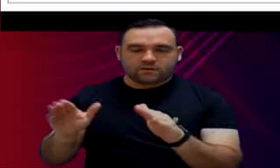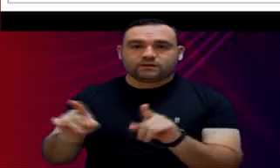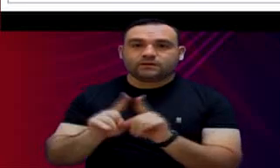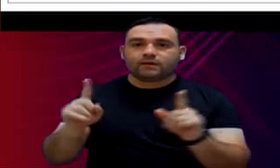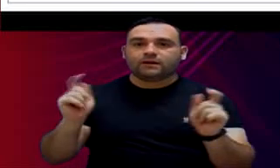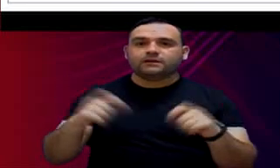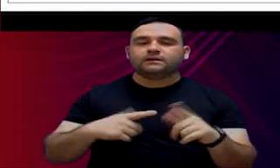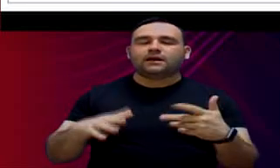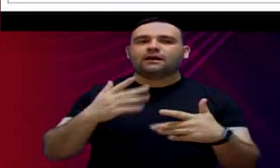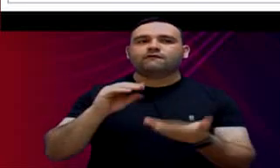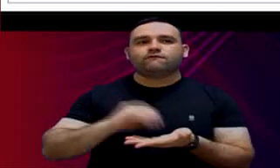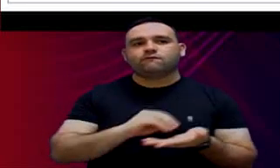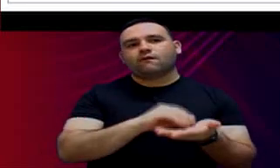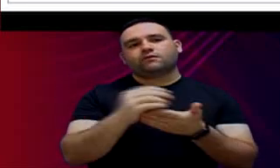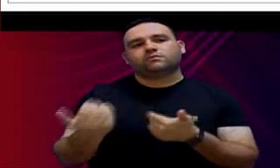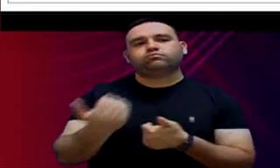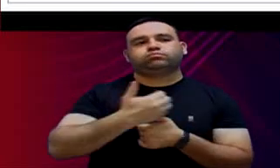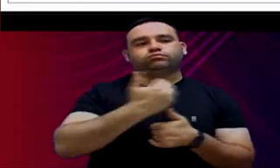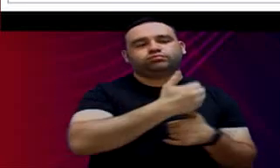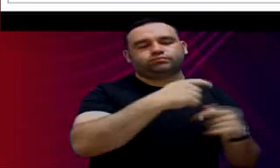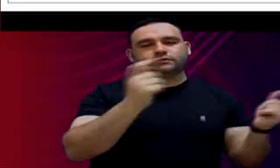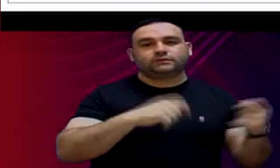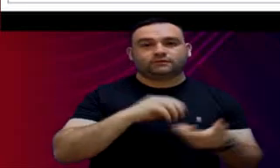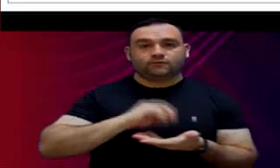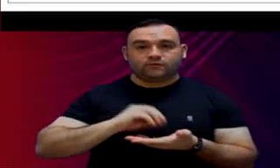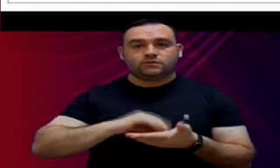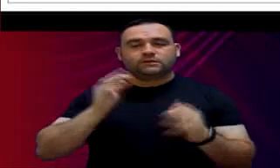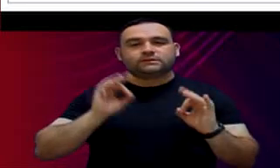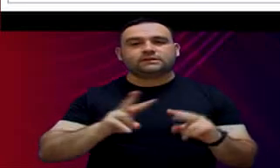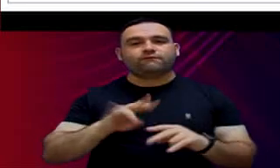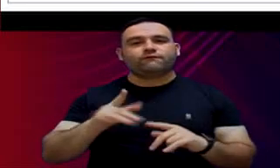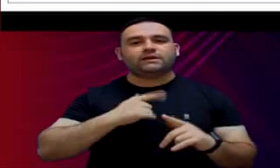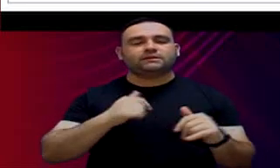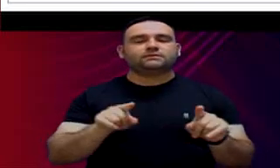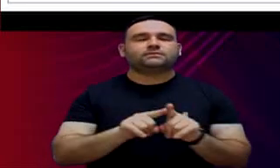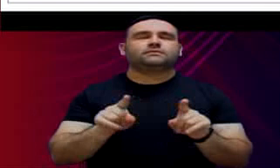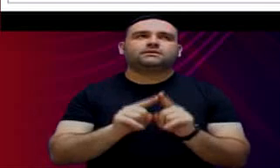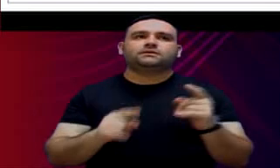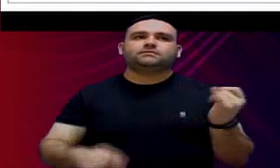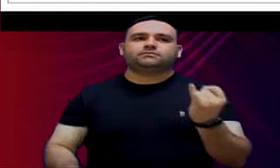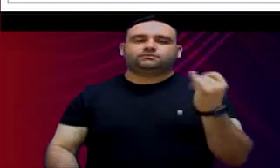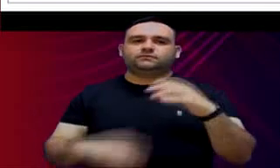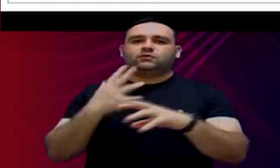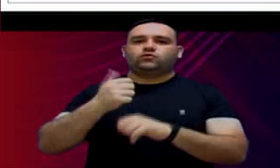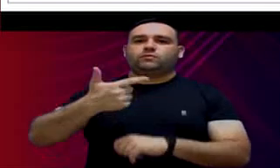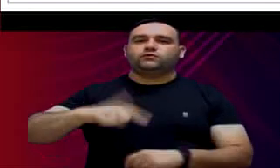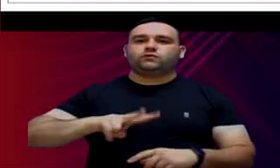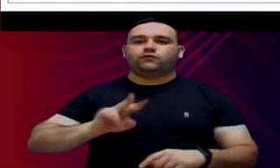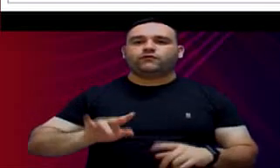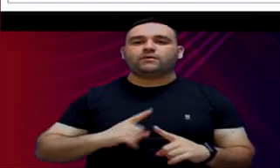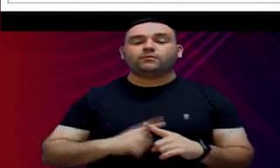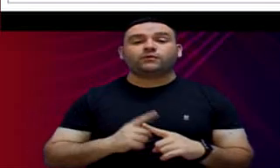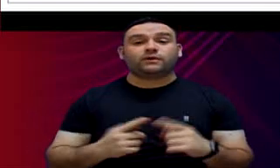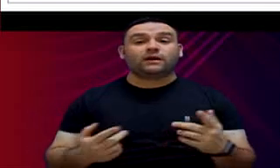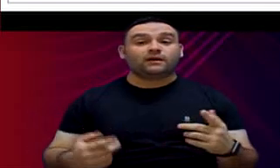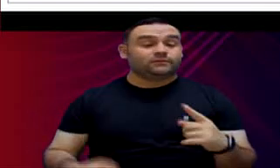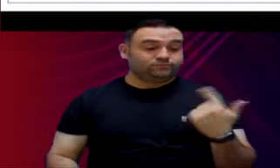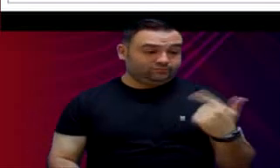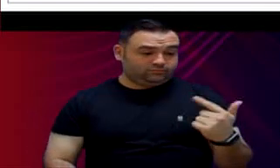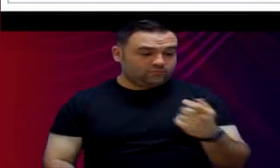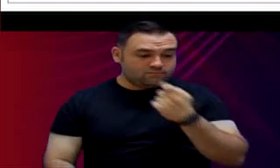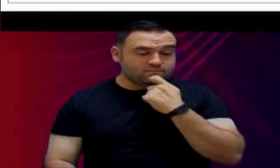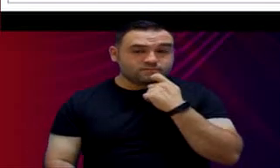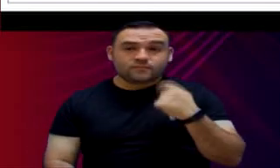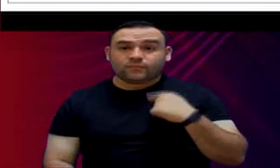poder suprir aí a diferença dos quadros com certeza isso será reestima porque enquanto não saiu